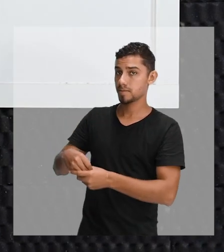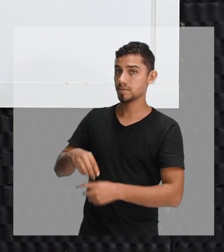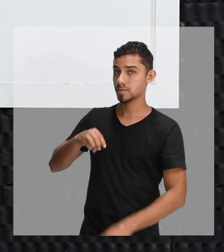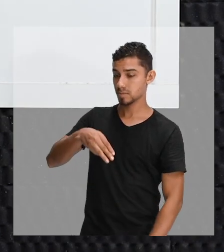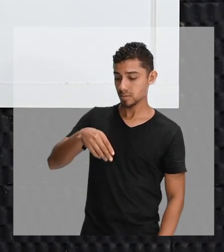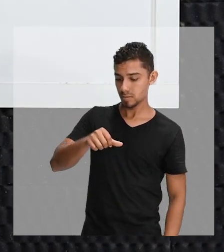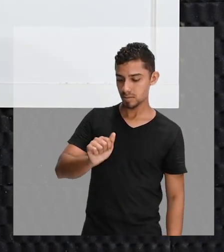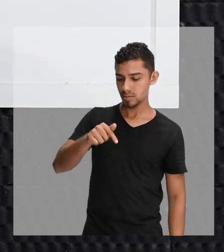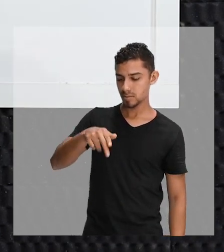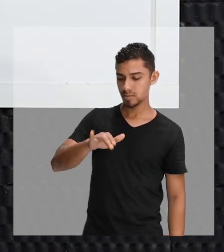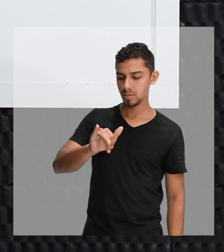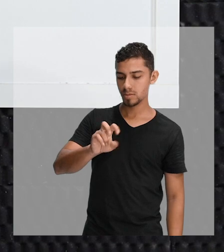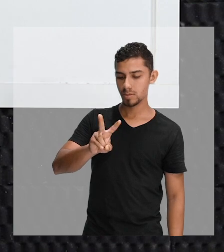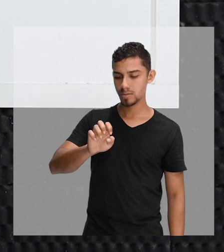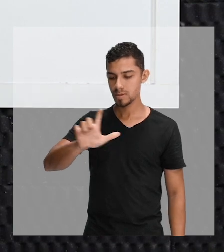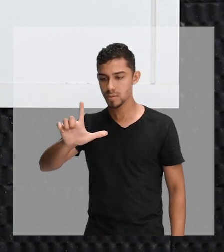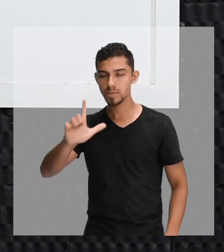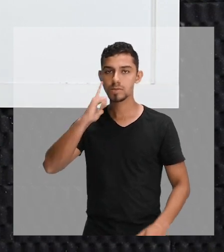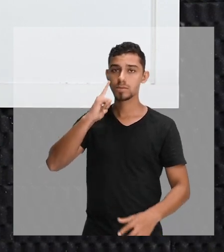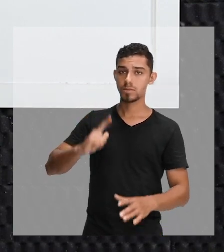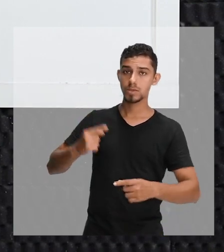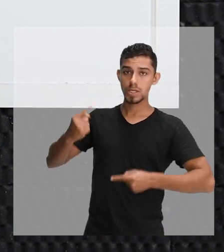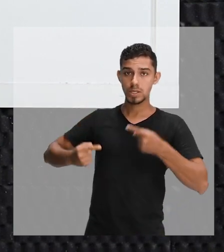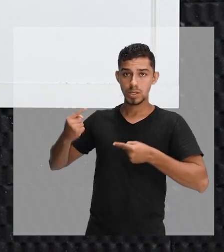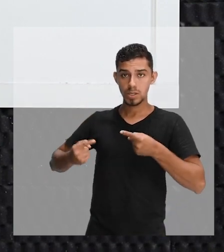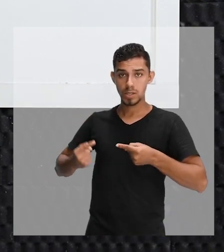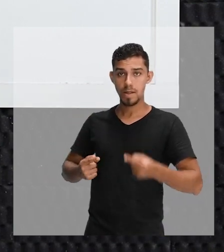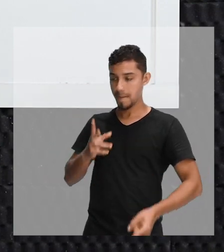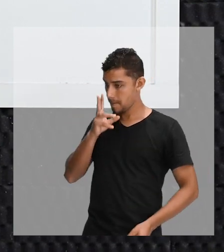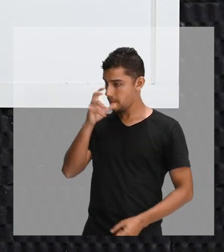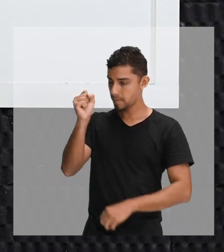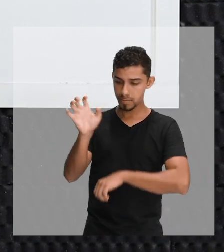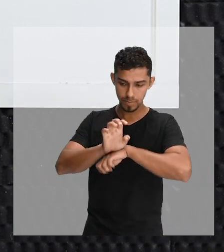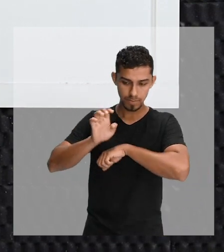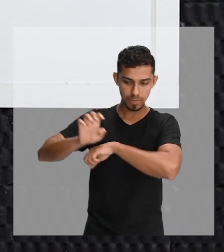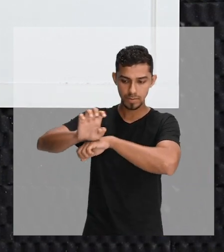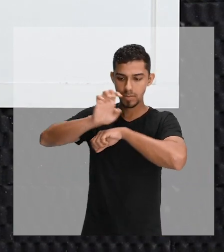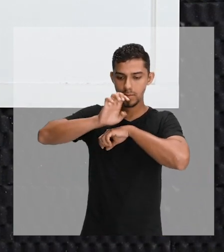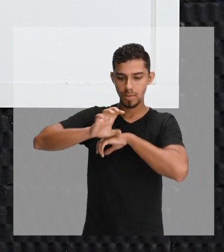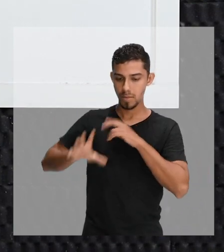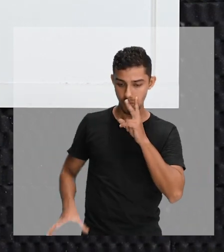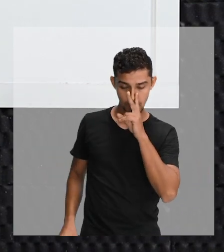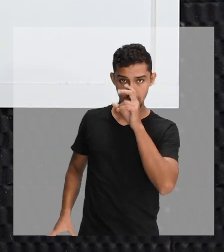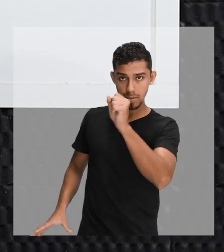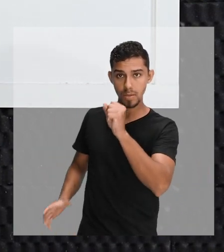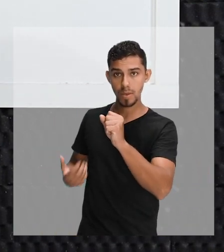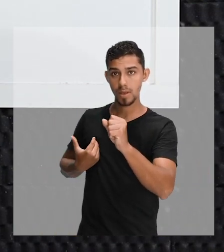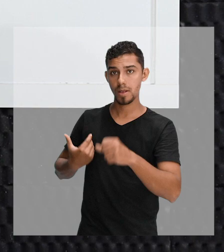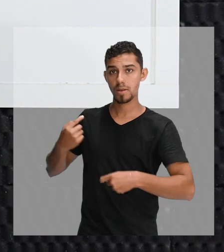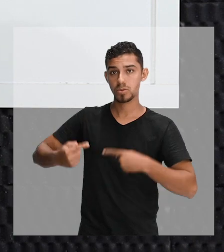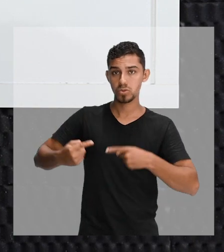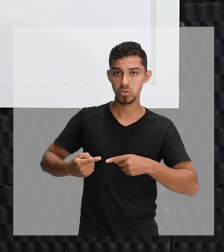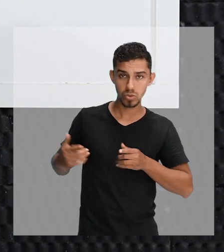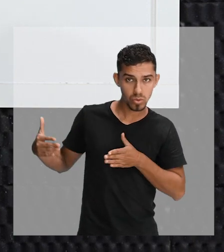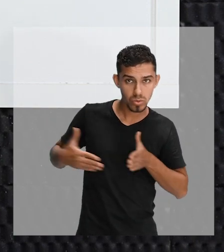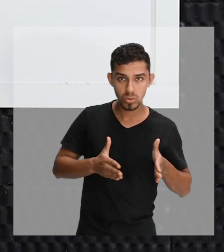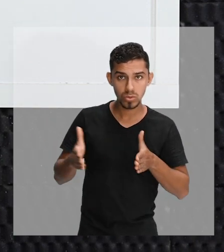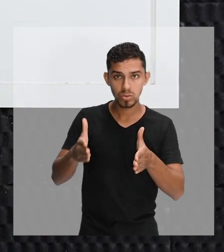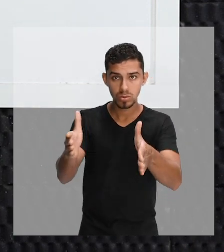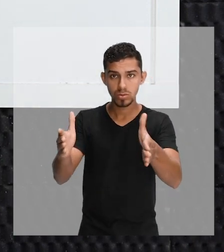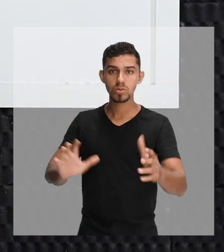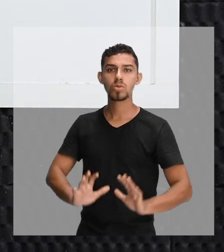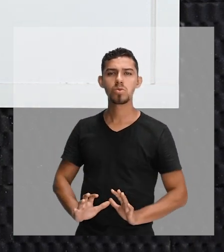discussão trazendo esse Estado, este poder e esta política dentro dos caminhos daquilo que